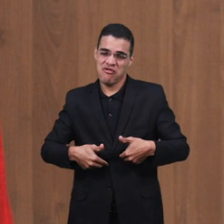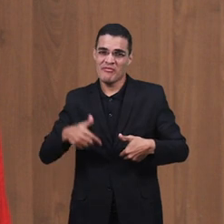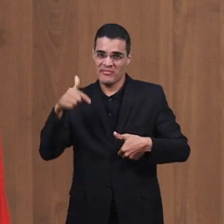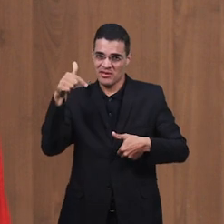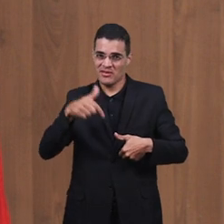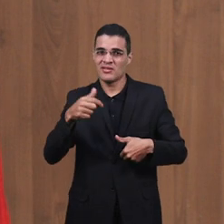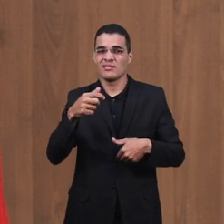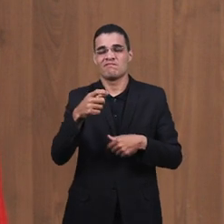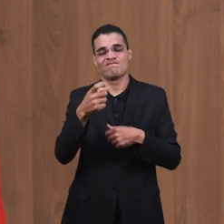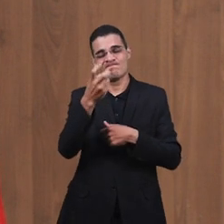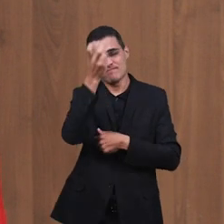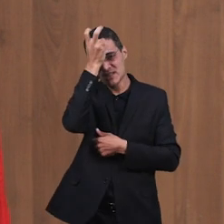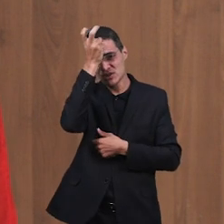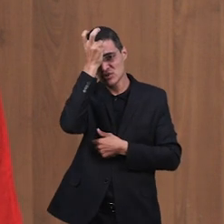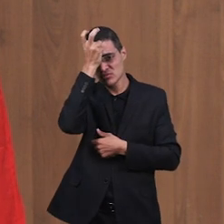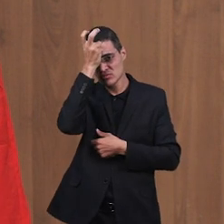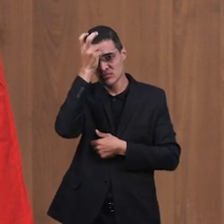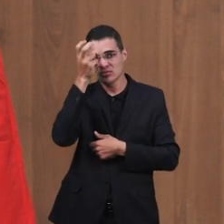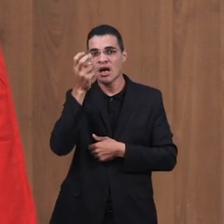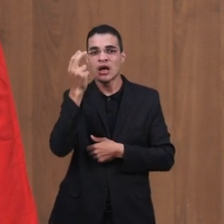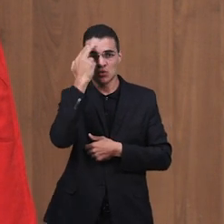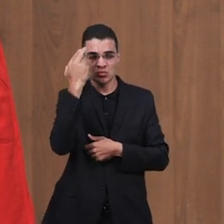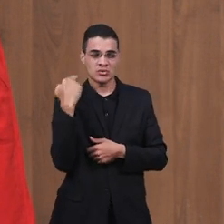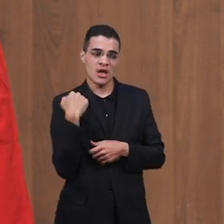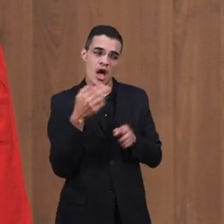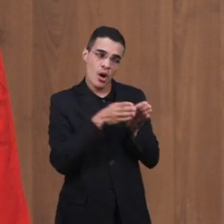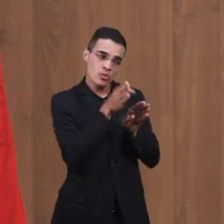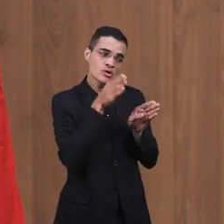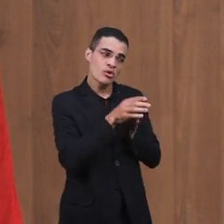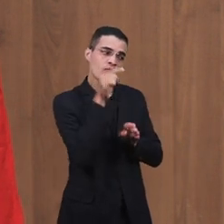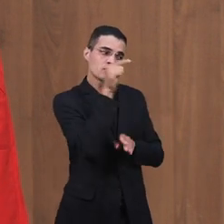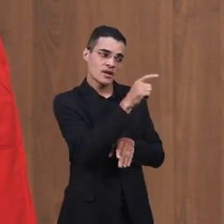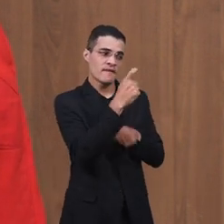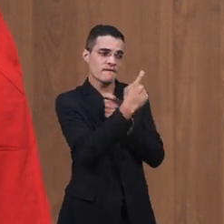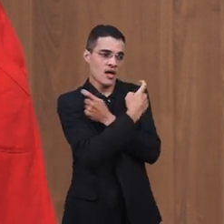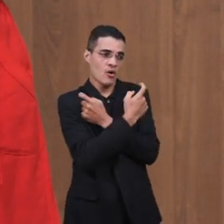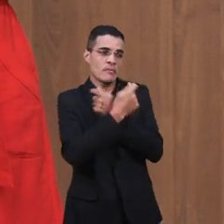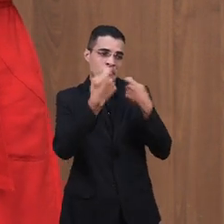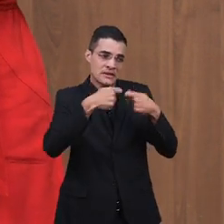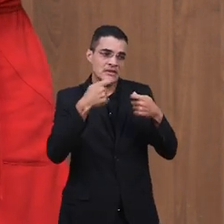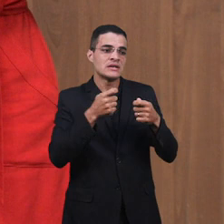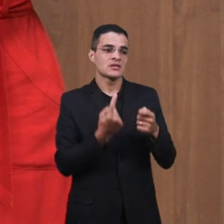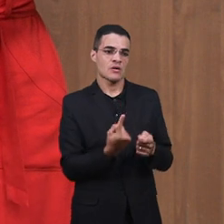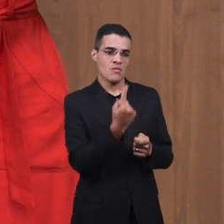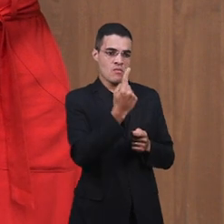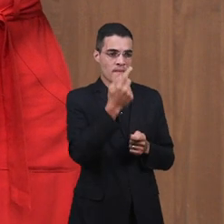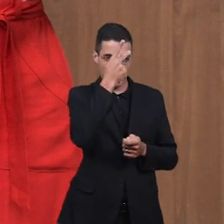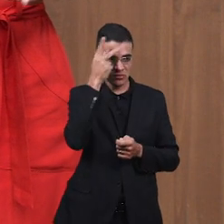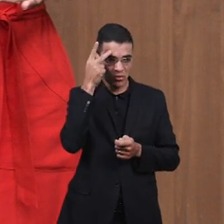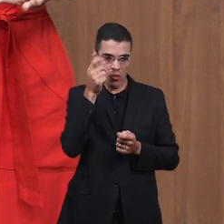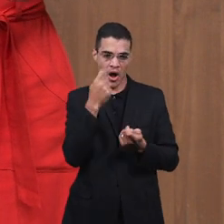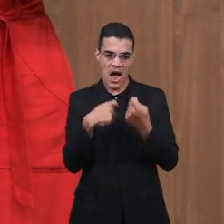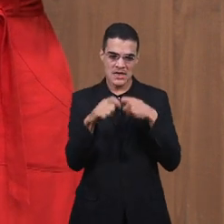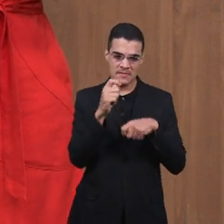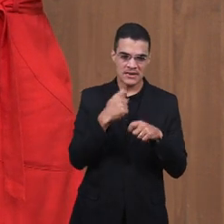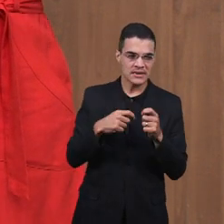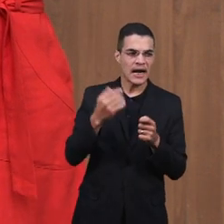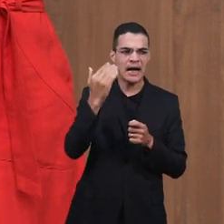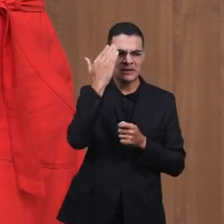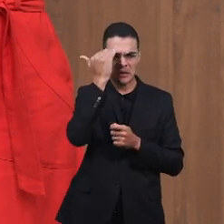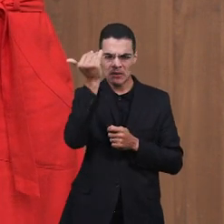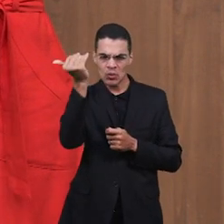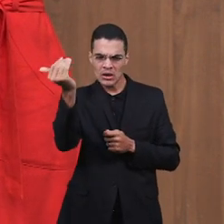então aconselhou o Faraó procurar um homem sábio, que fosse um bom administrador